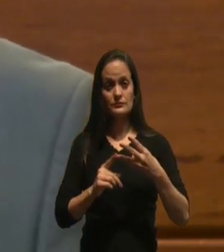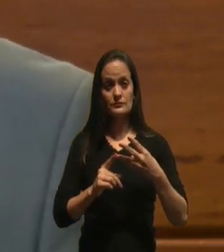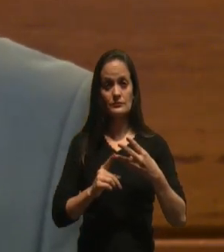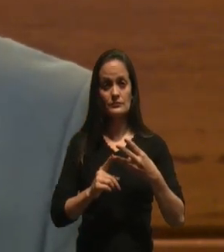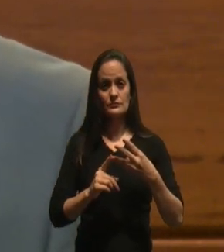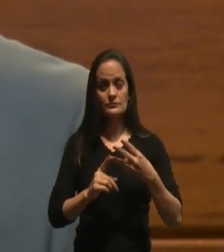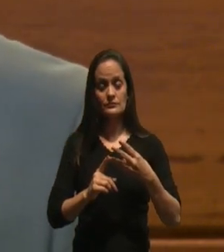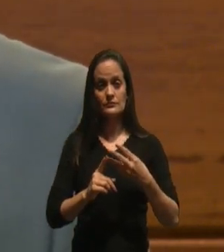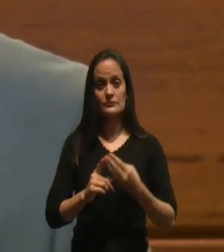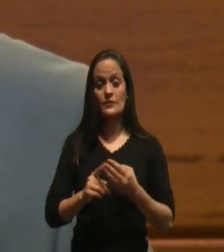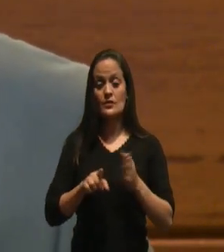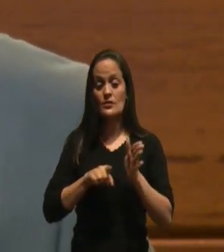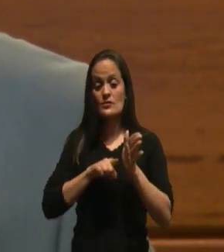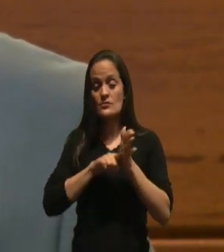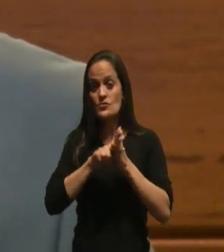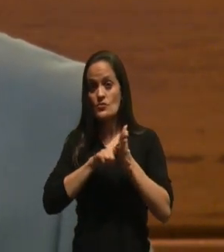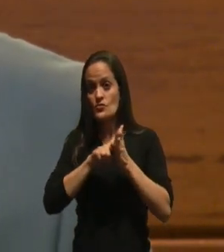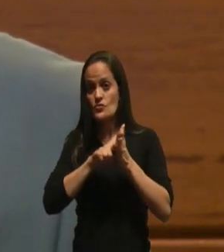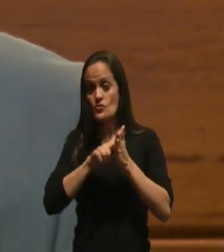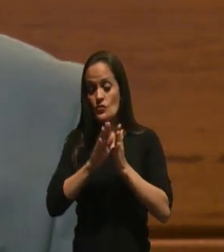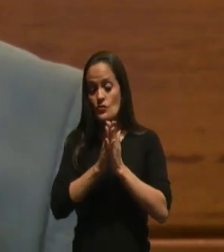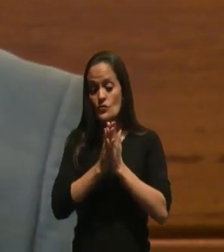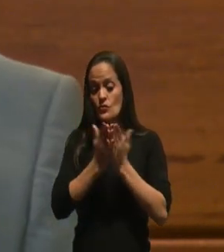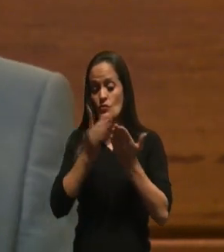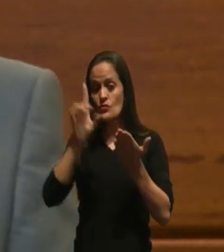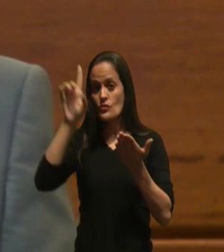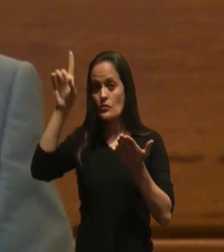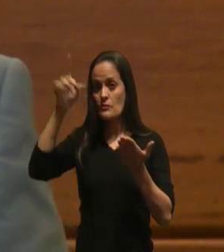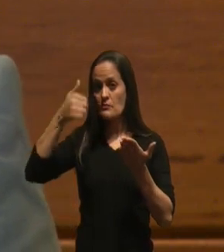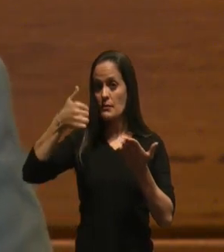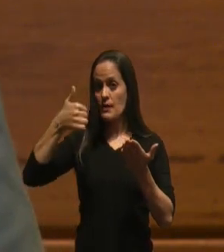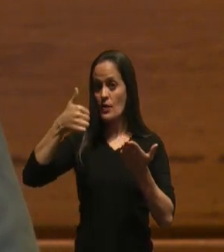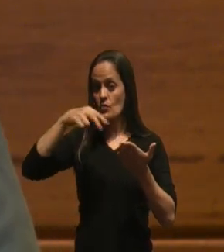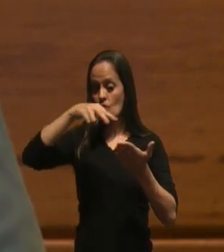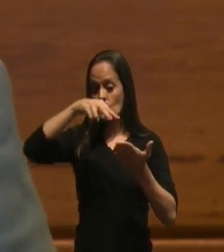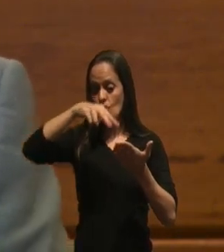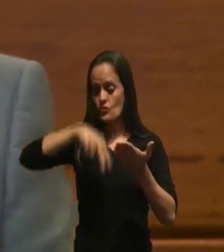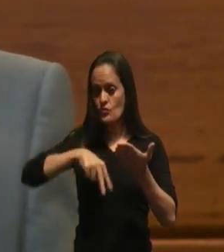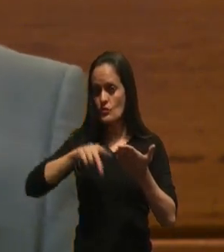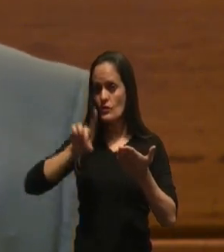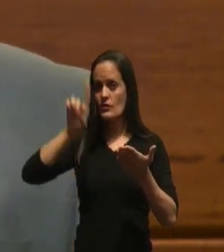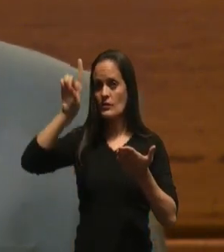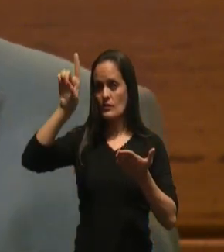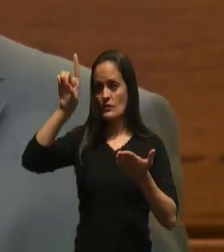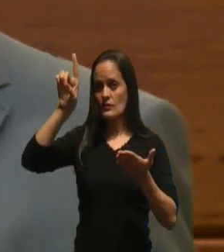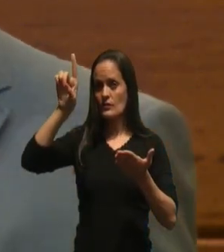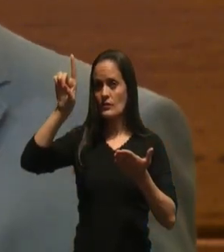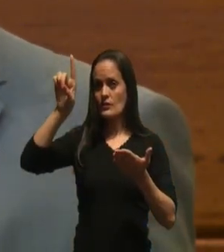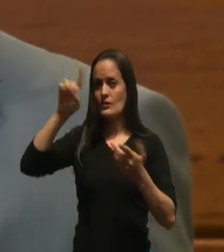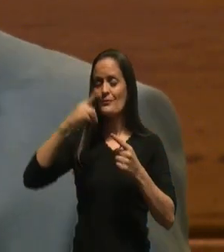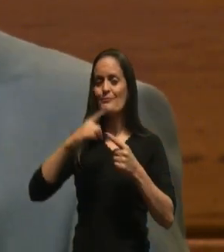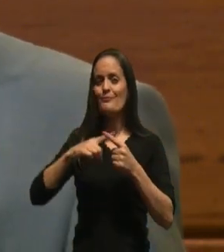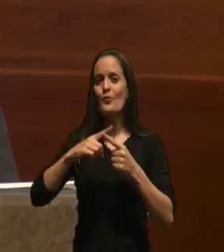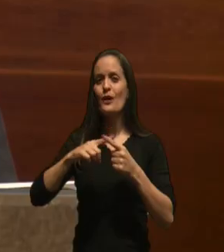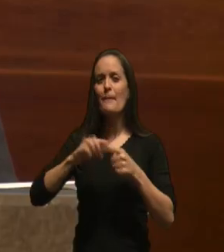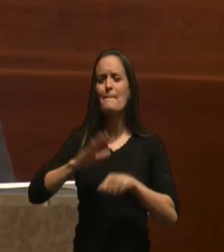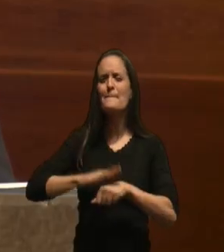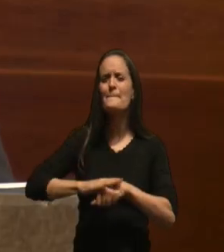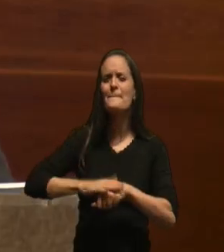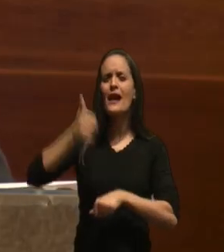consulta primeiro a palavra do Senhor, sabe por quê? Mais importa agradar a